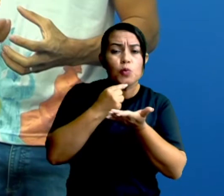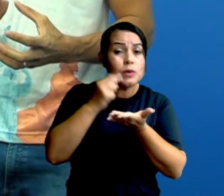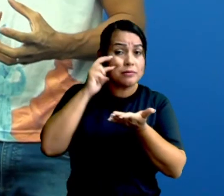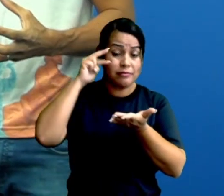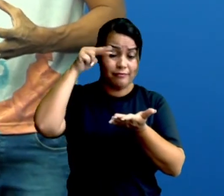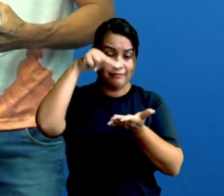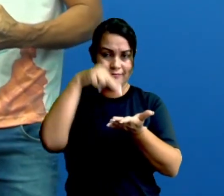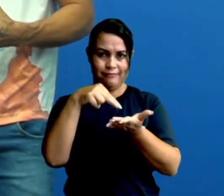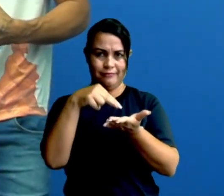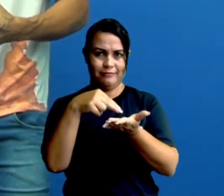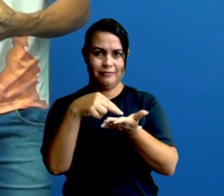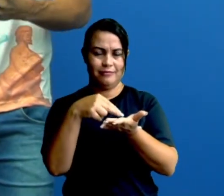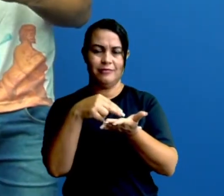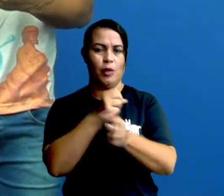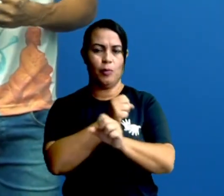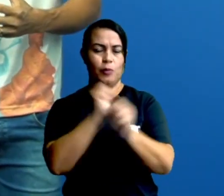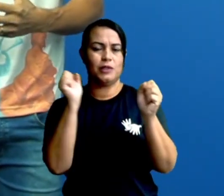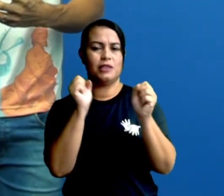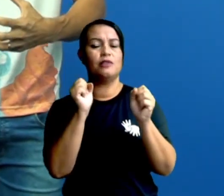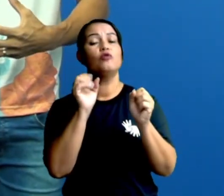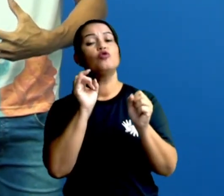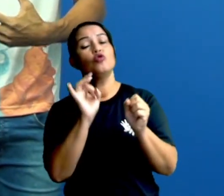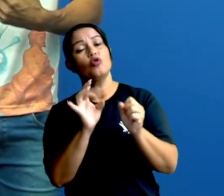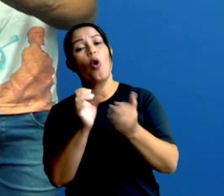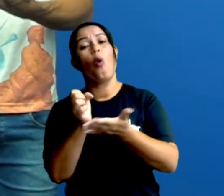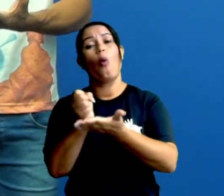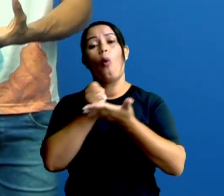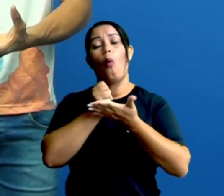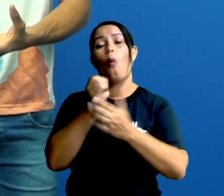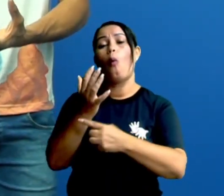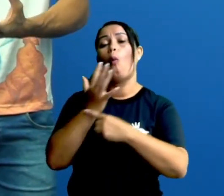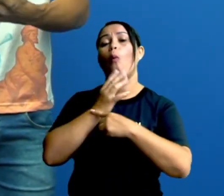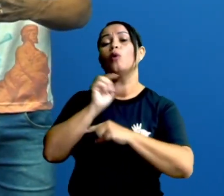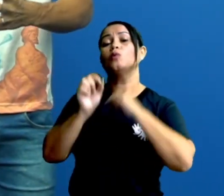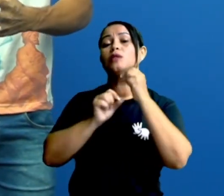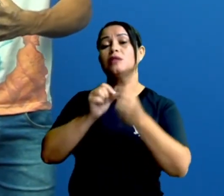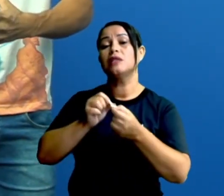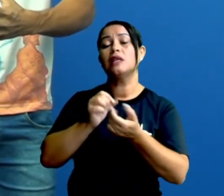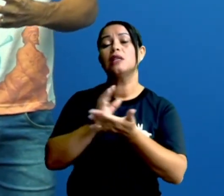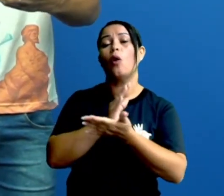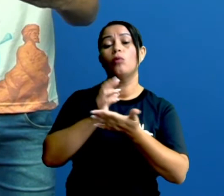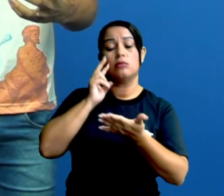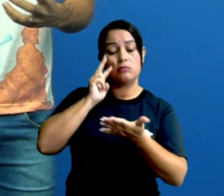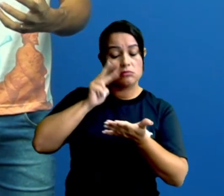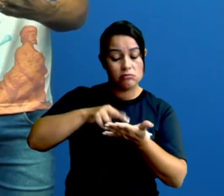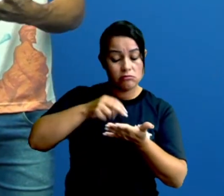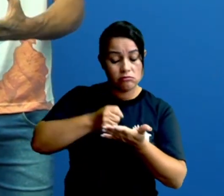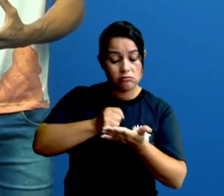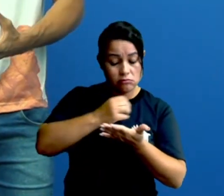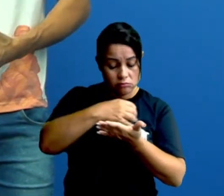gente não consegue visualizar a olho nu, mas apenas com o auxílio de algum equipamento que possibilite o